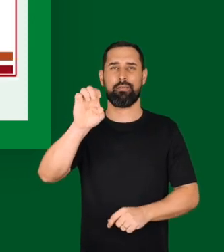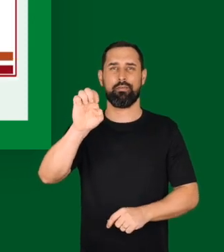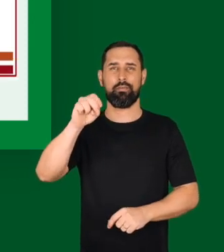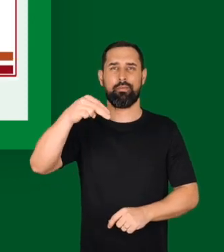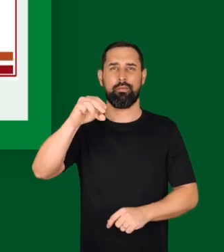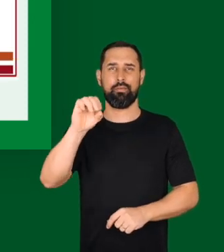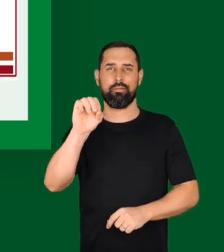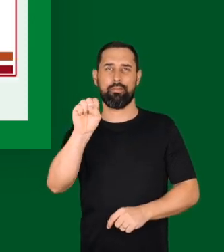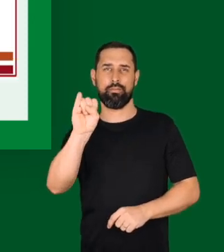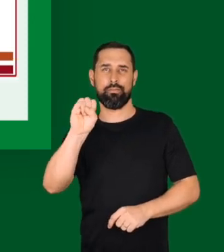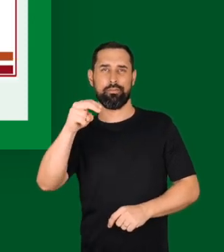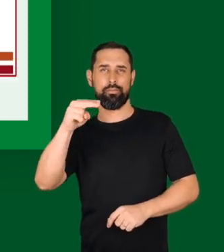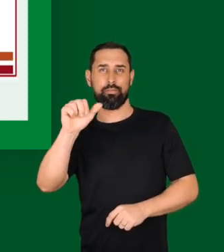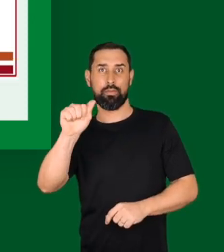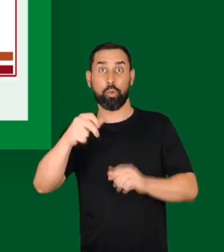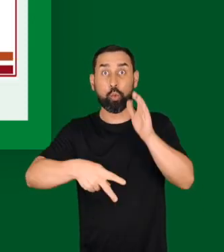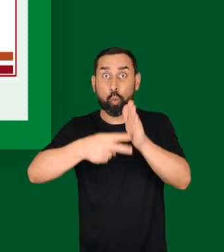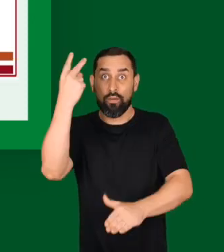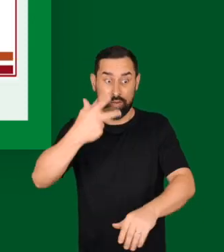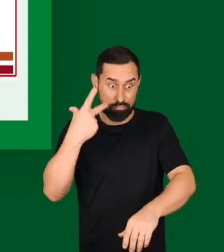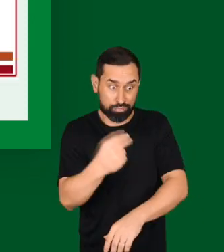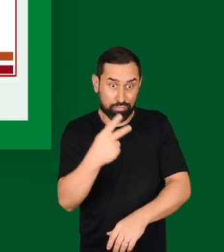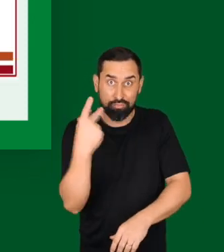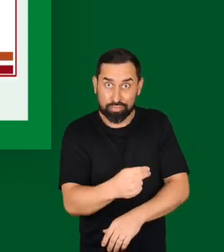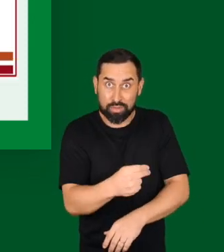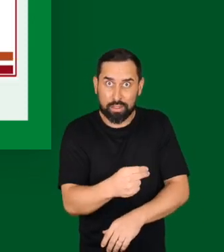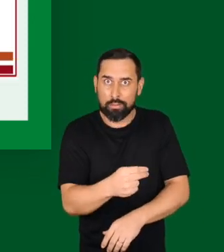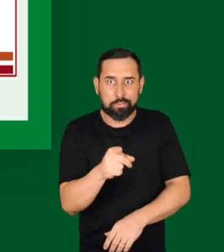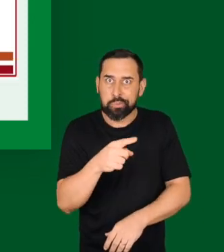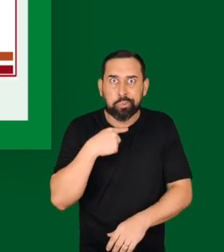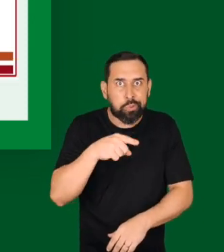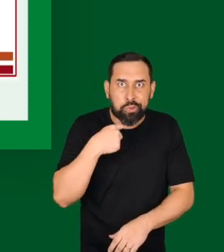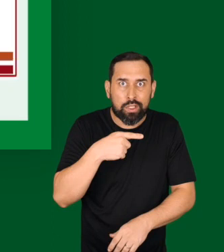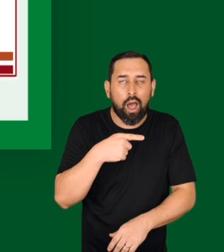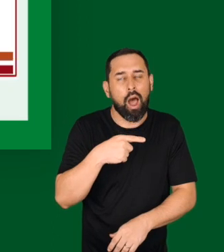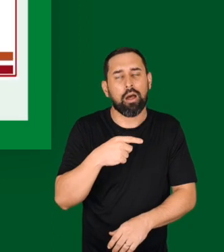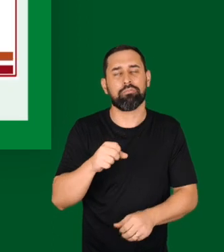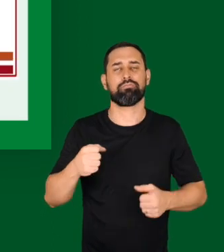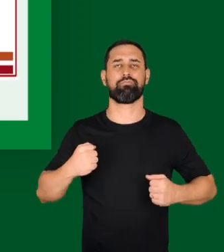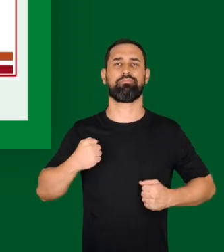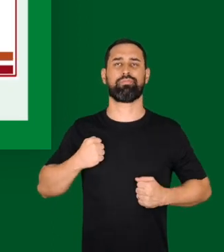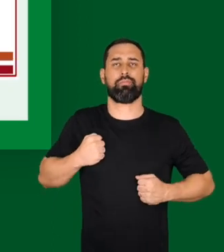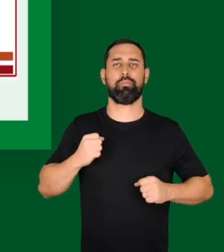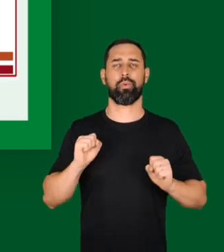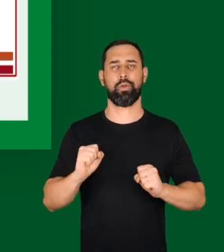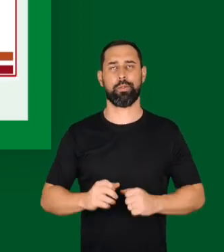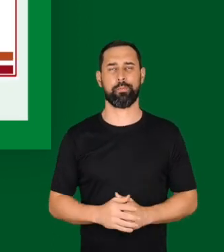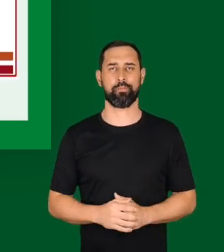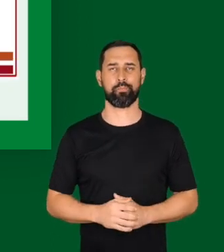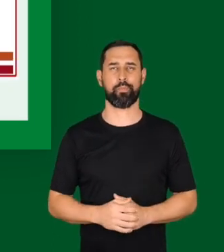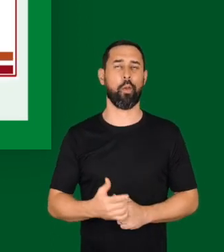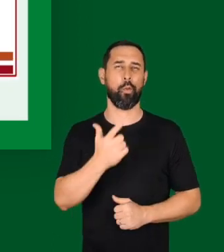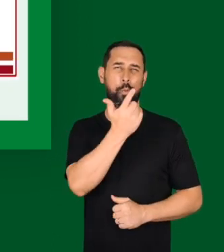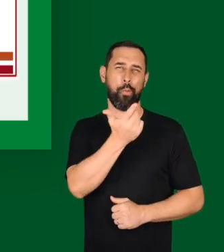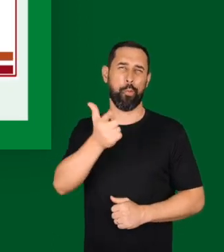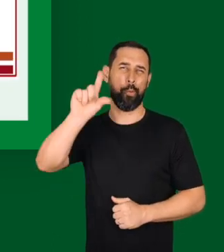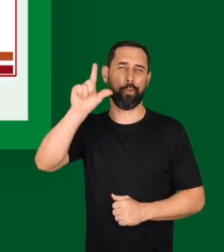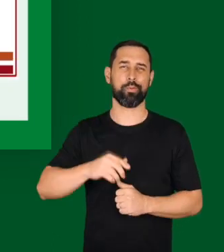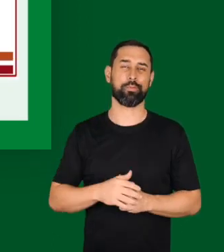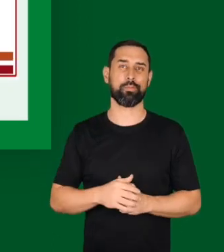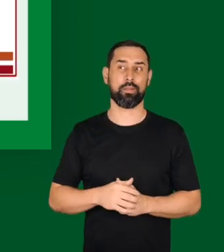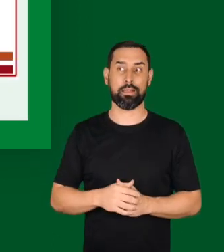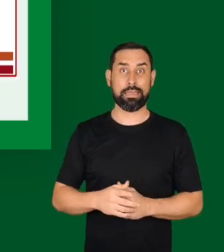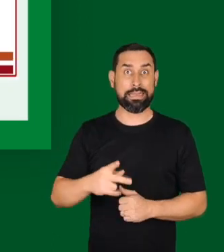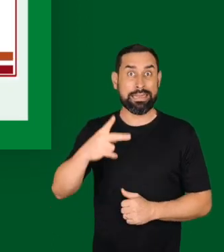2 doses de adenosina e não resolveu, e aí eu vou ter que usar. Outra situação que você pode usar a